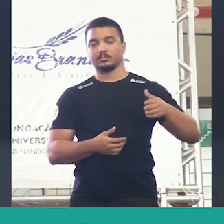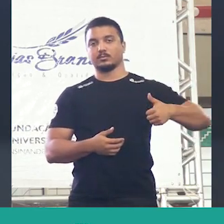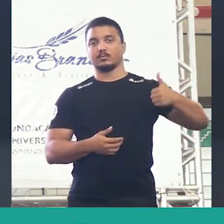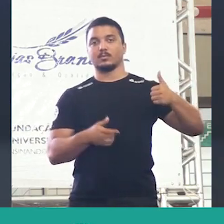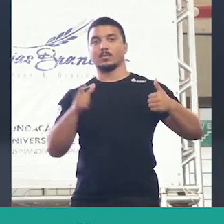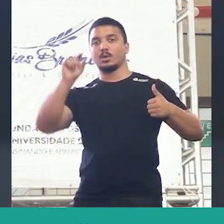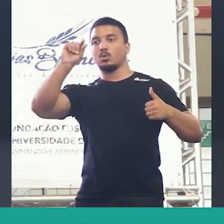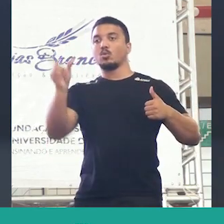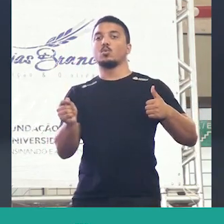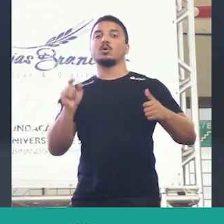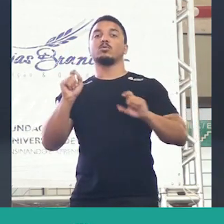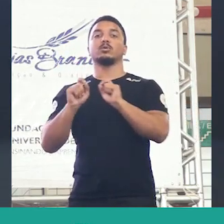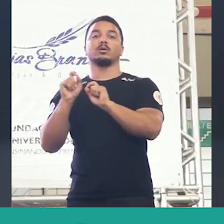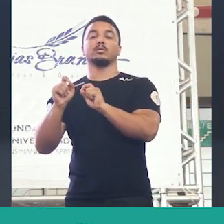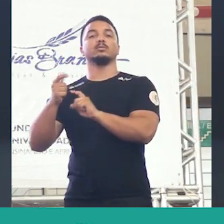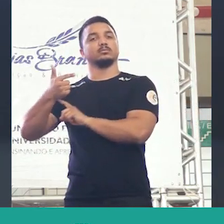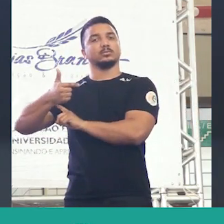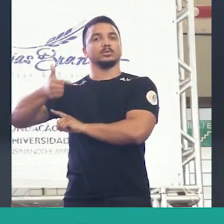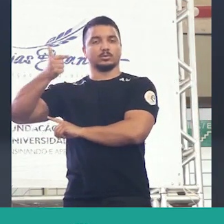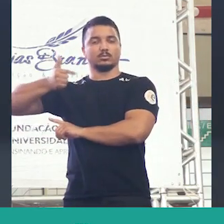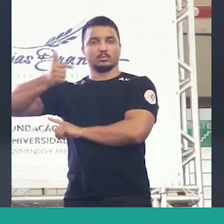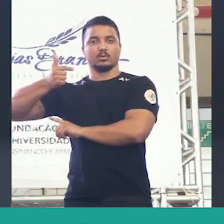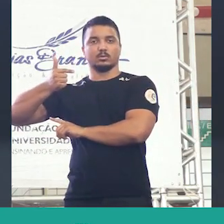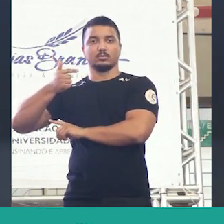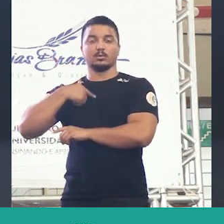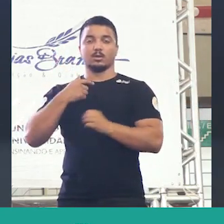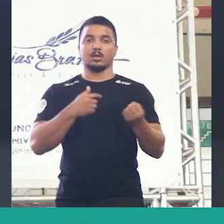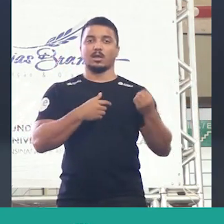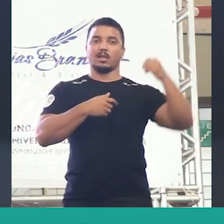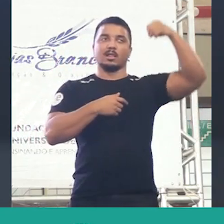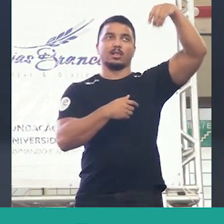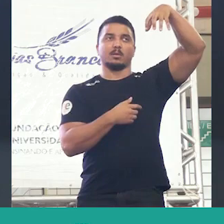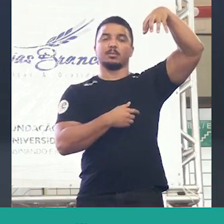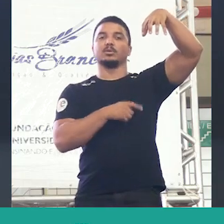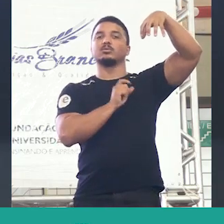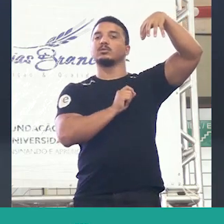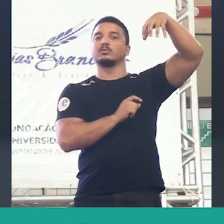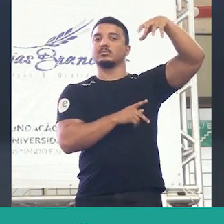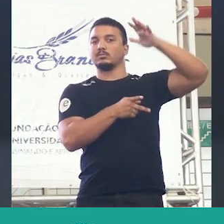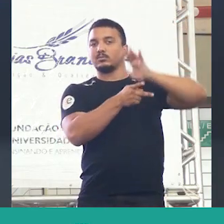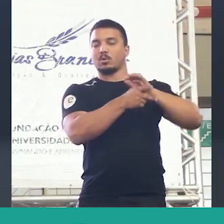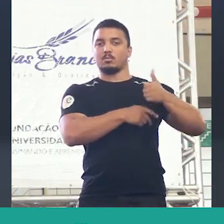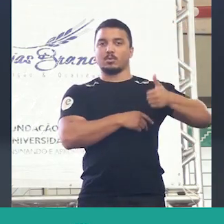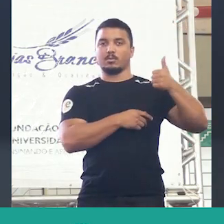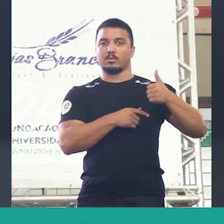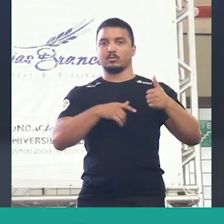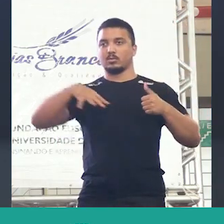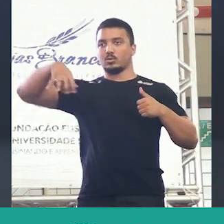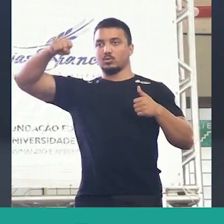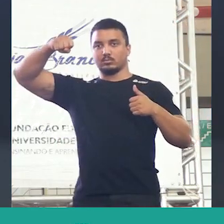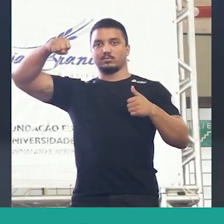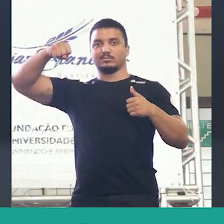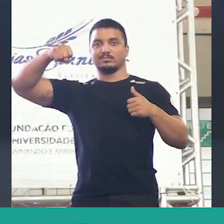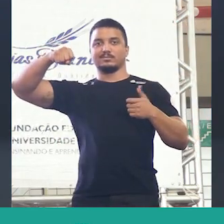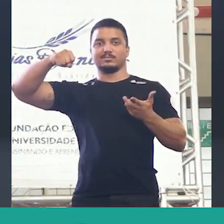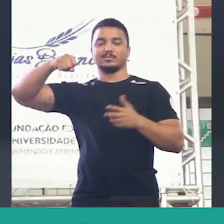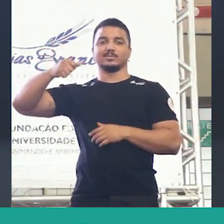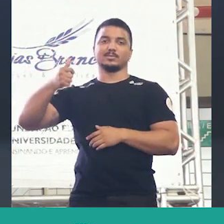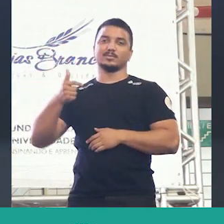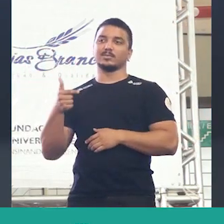Primária. Lua. Lâmpada ligada. Lâmpada